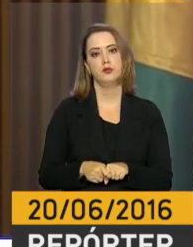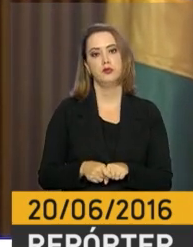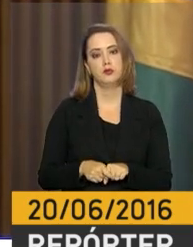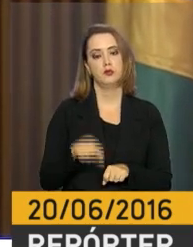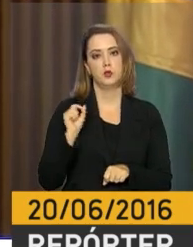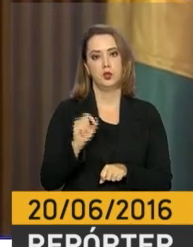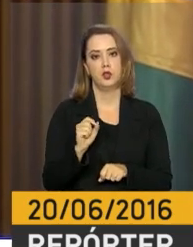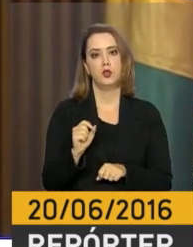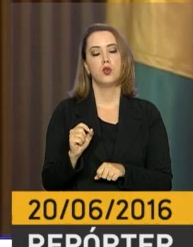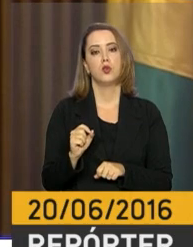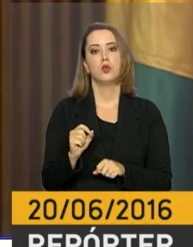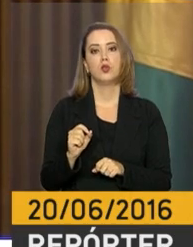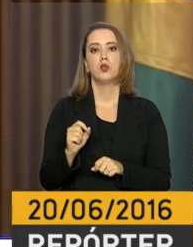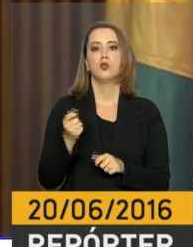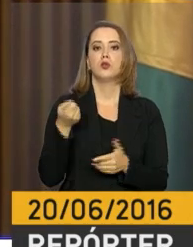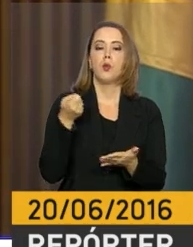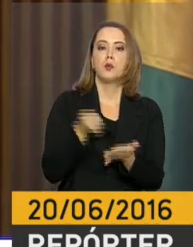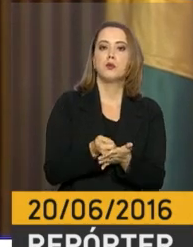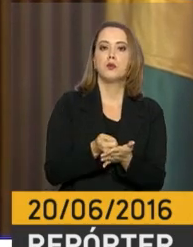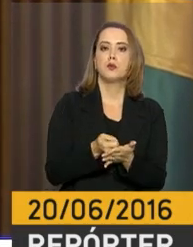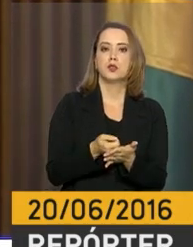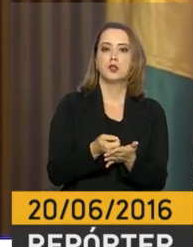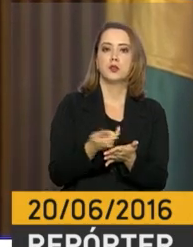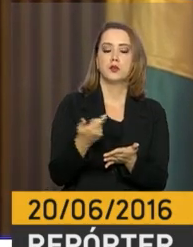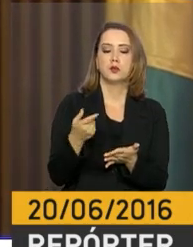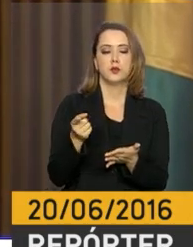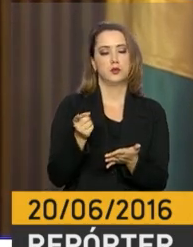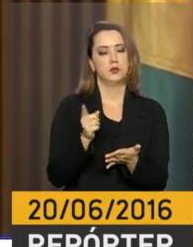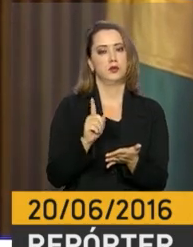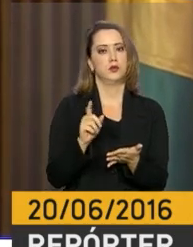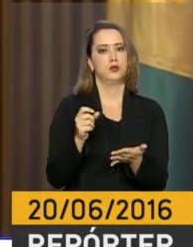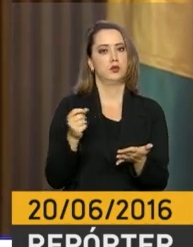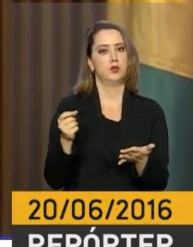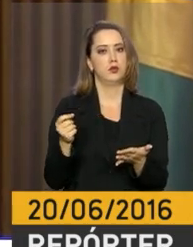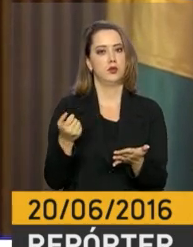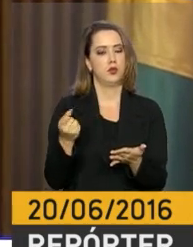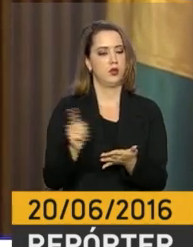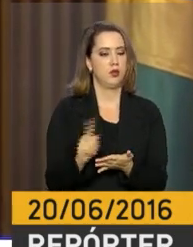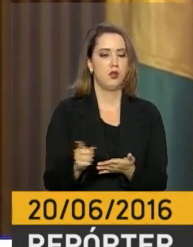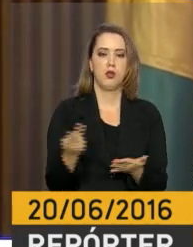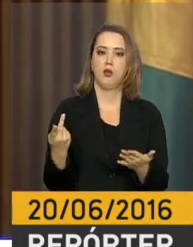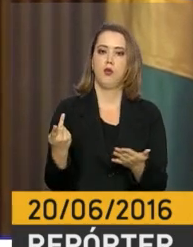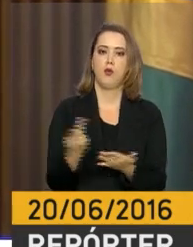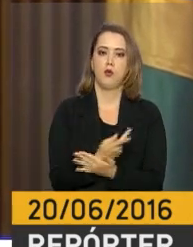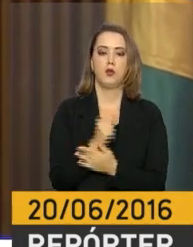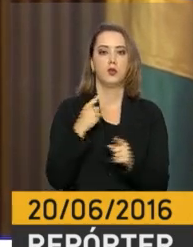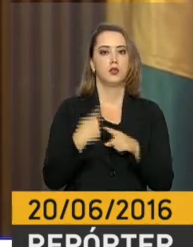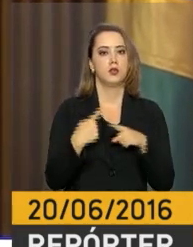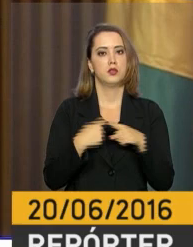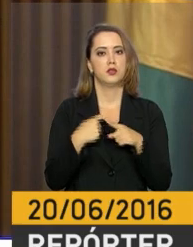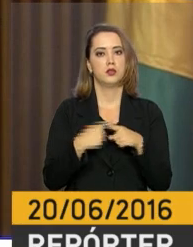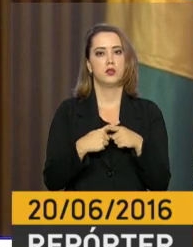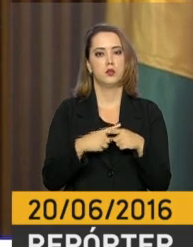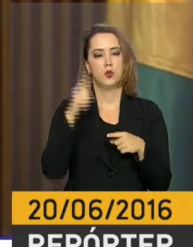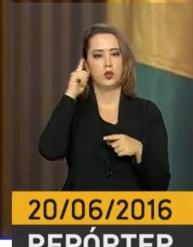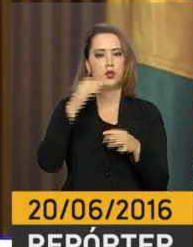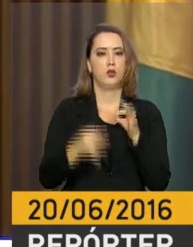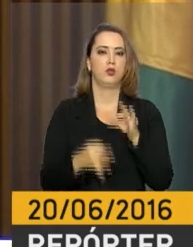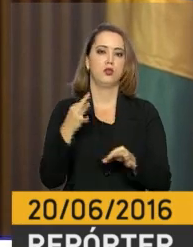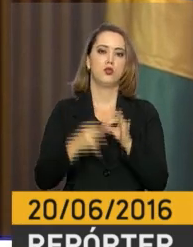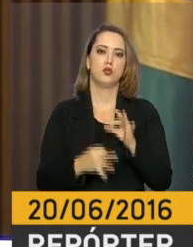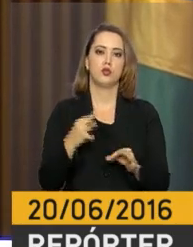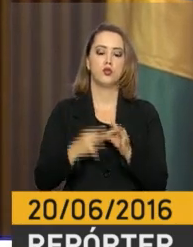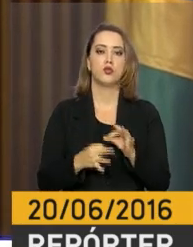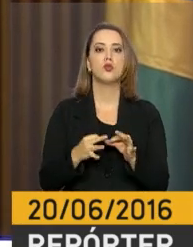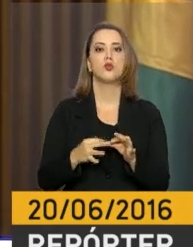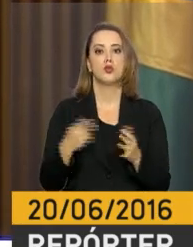aqueles pagamentos que não se deram em razão das liminares ficou estabelecido que o